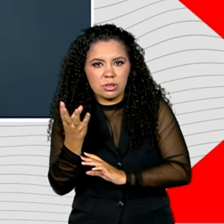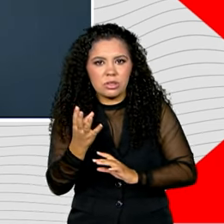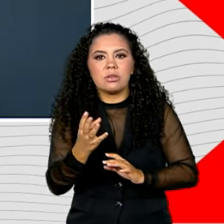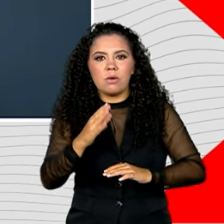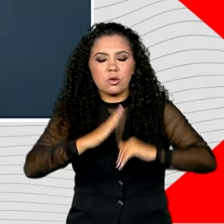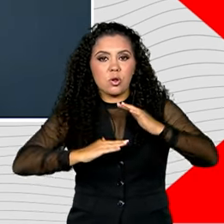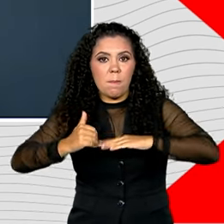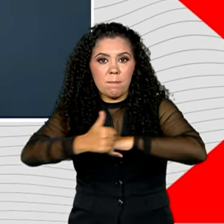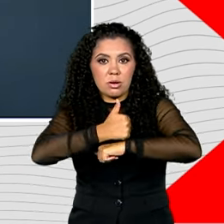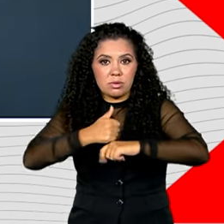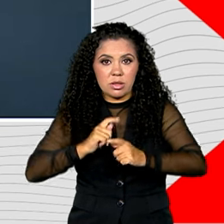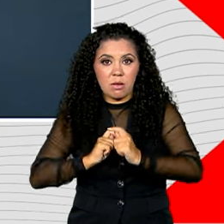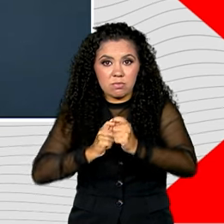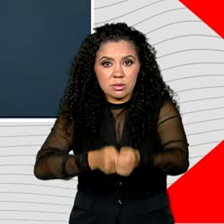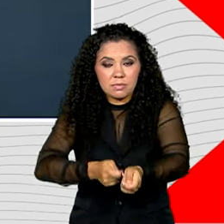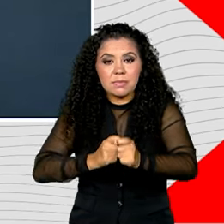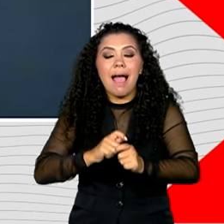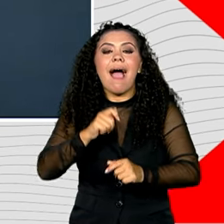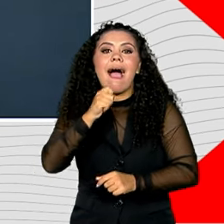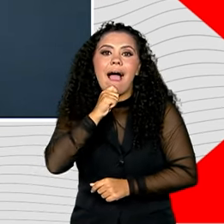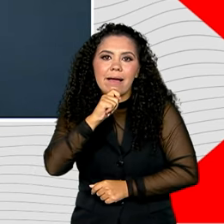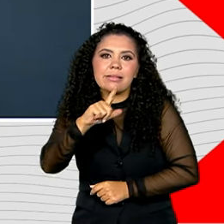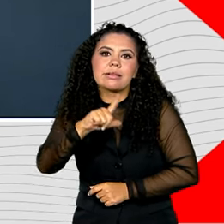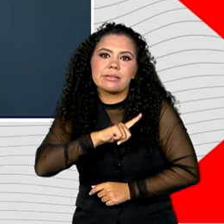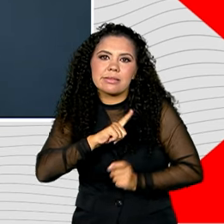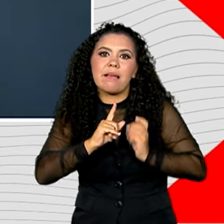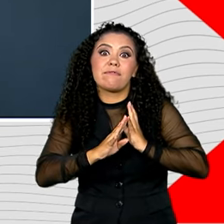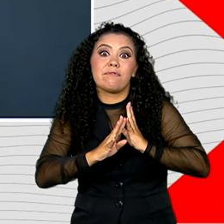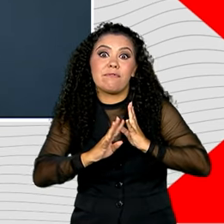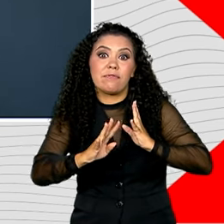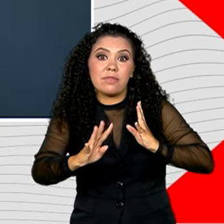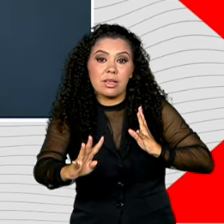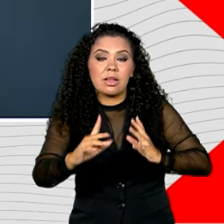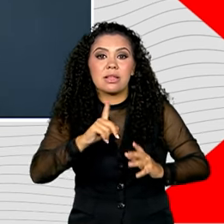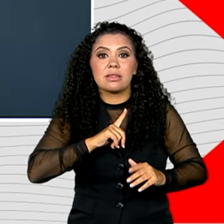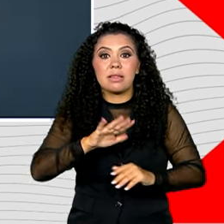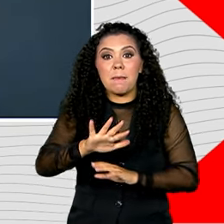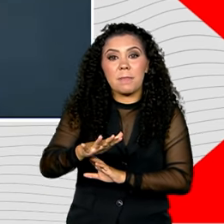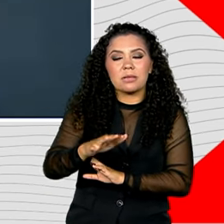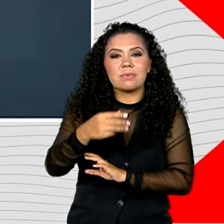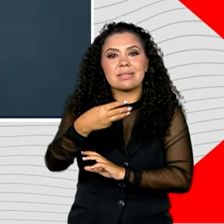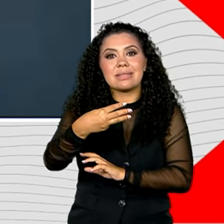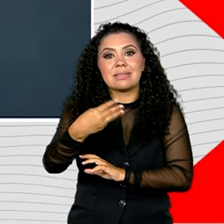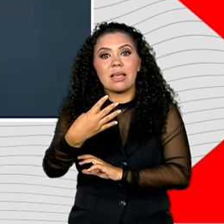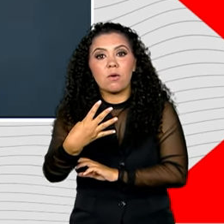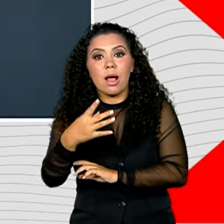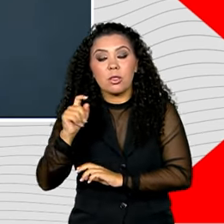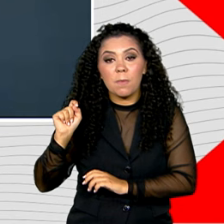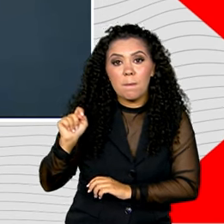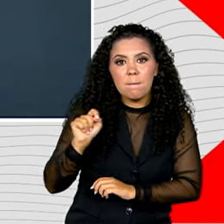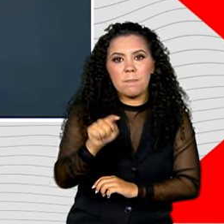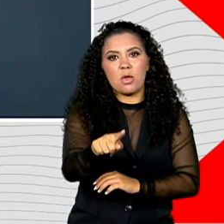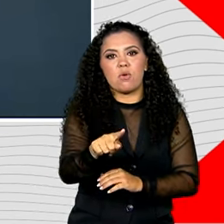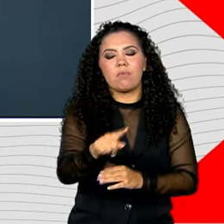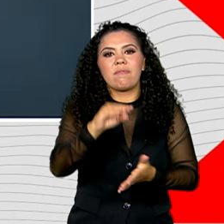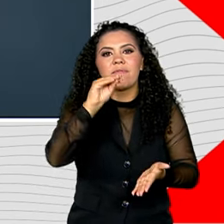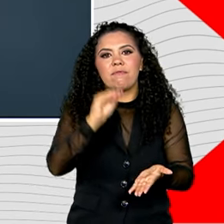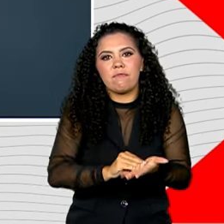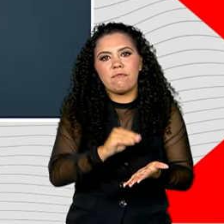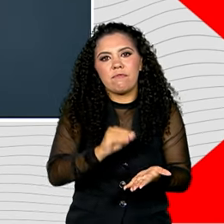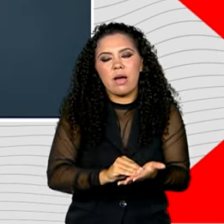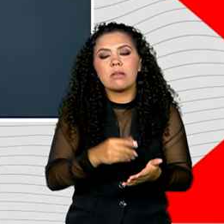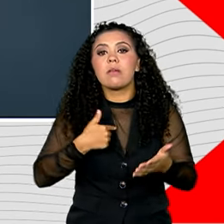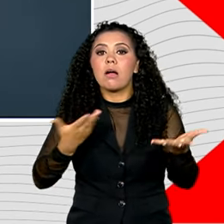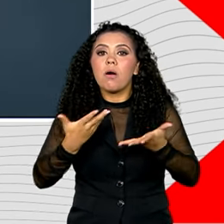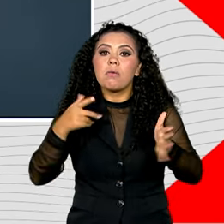Pesca, ainda está com uma fila considerável, né? São cerca de 34 mil pendências. Então, eu gostaria de saber do senhor o que o governo federal